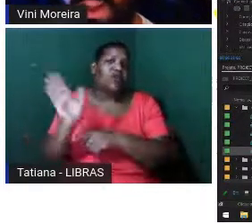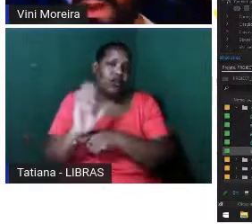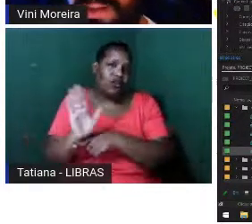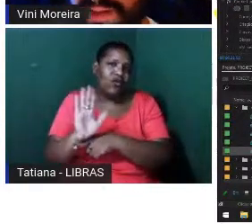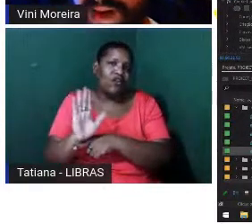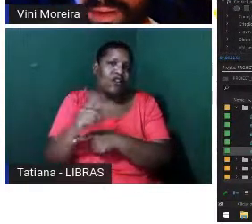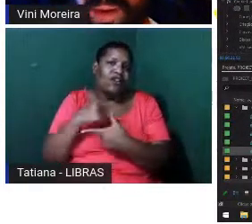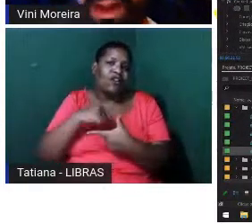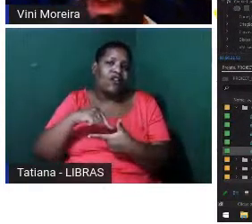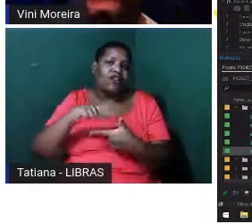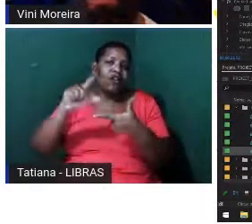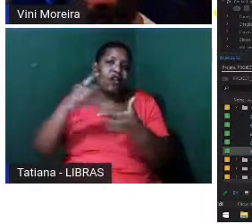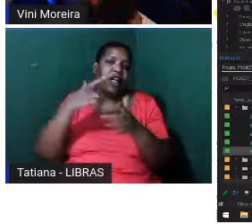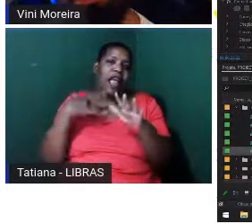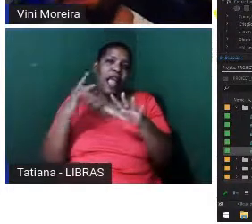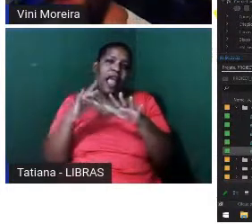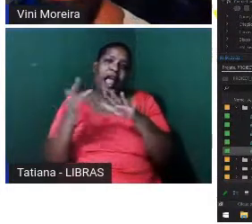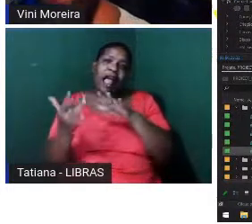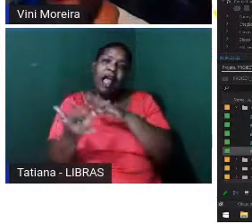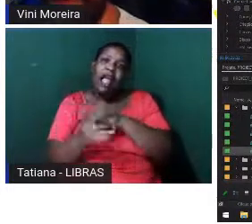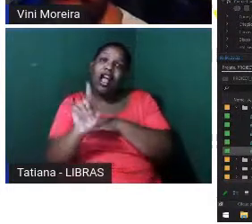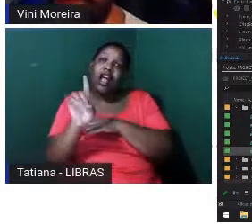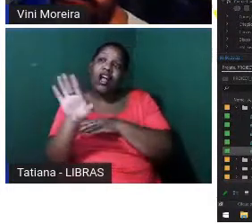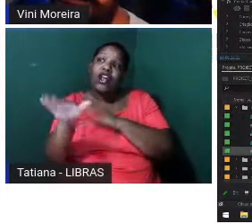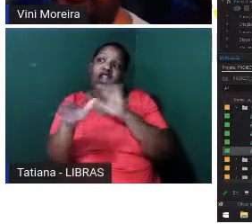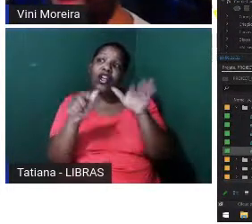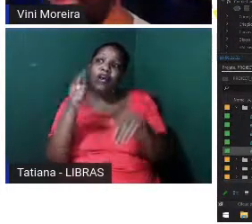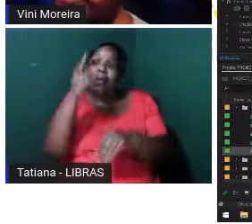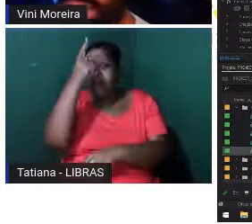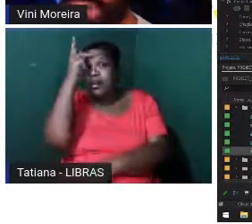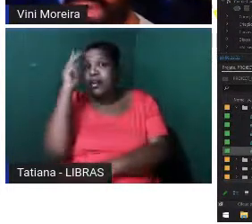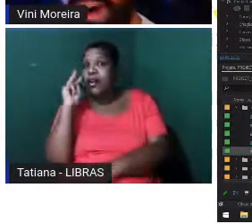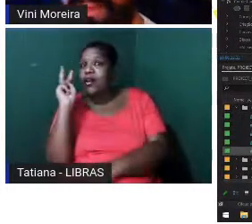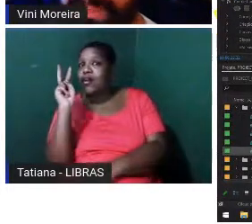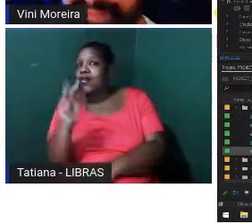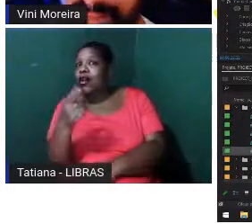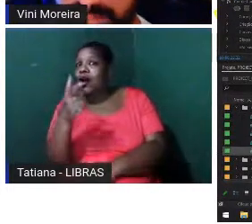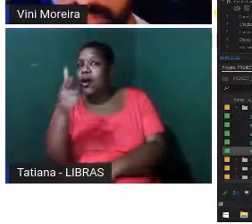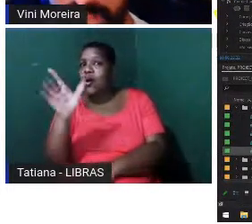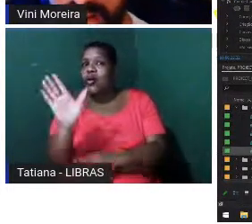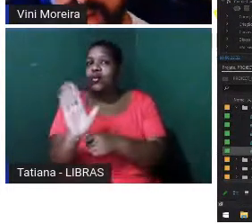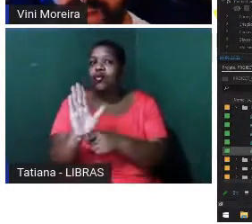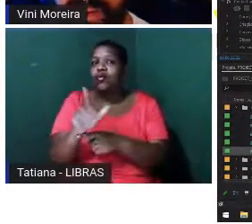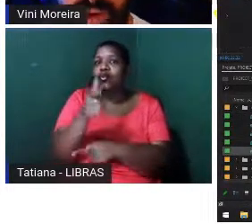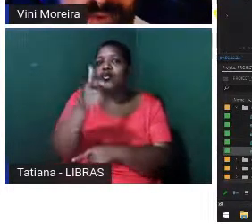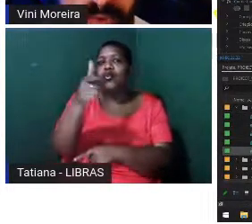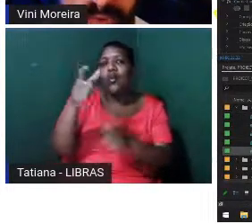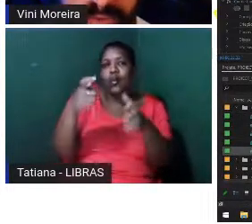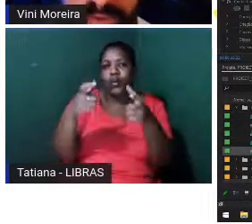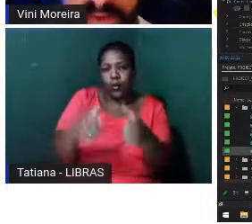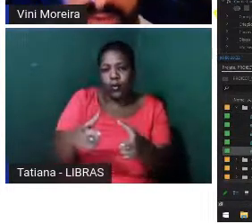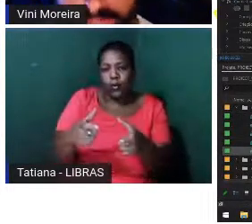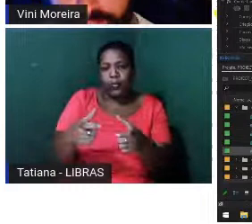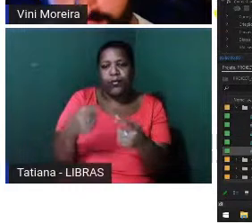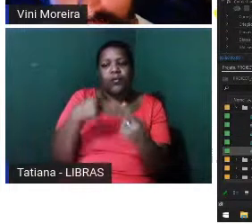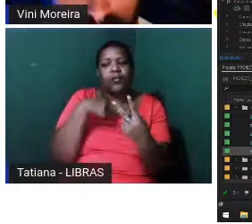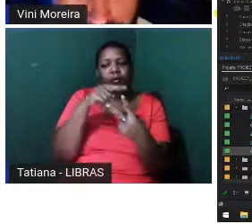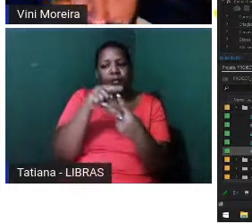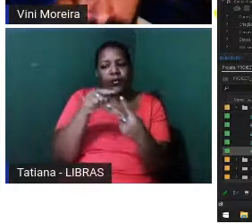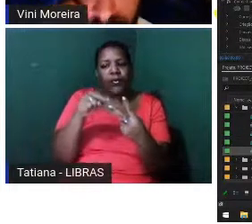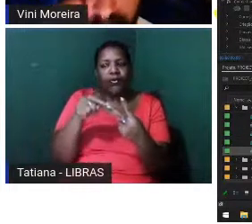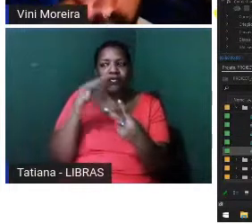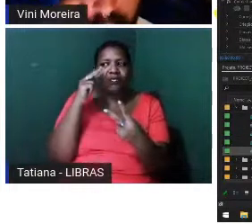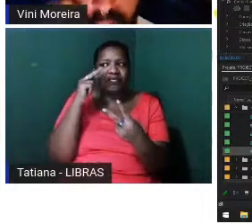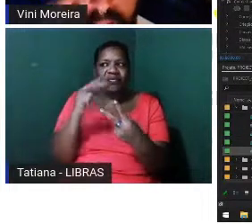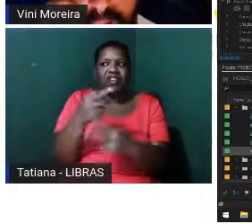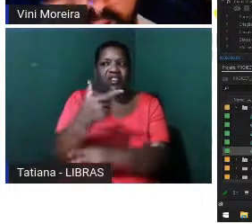postado na rede social só para chamar pessoas para ver em outro vídeo em outro lugar os dois vídeos que eu fiz em